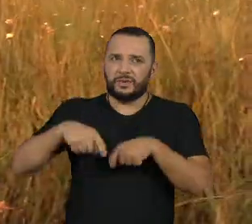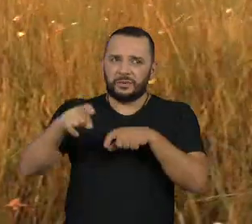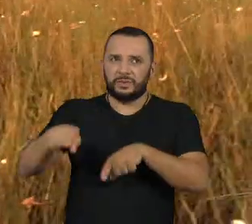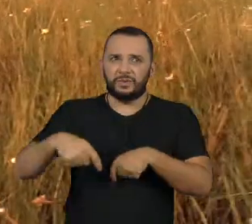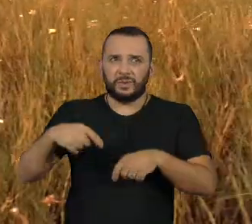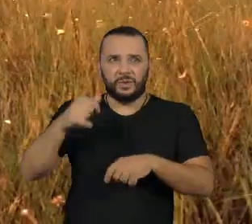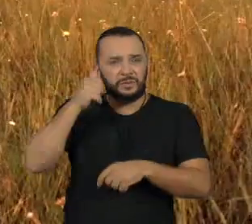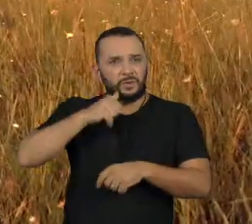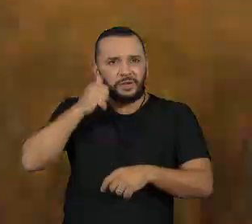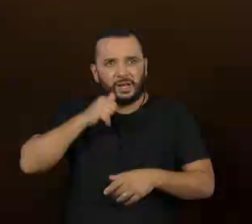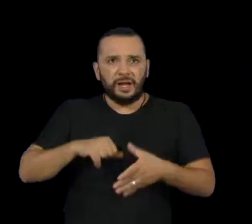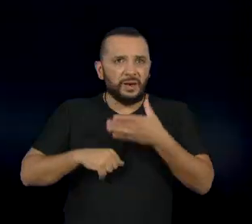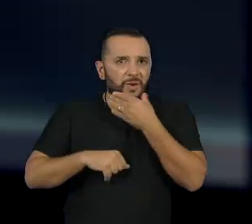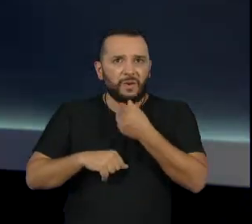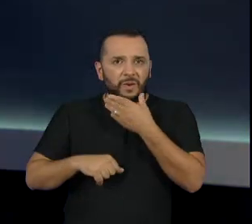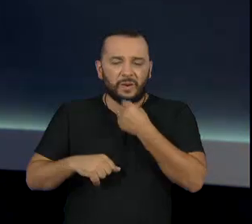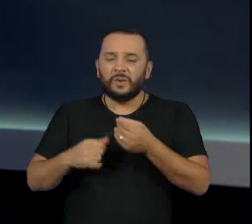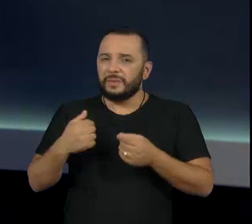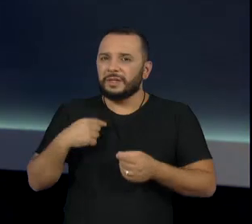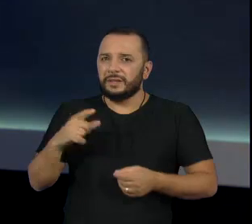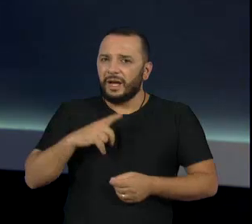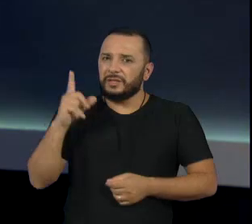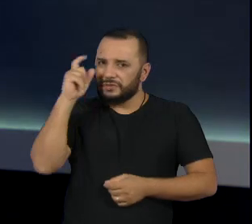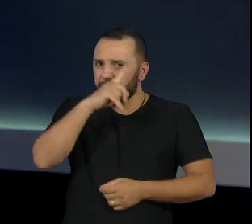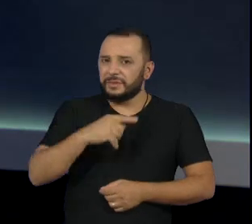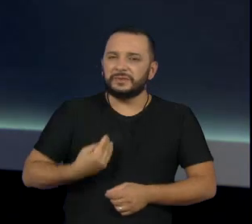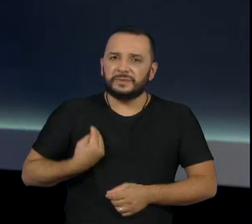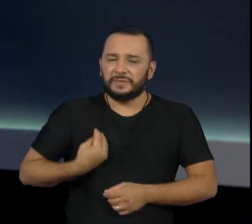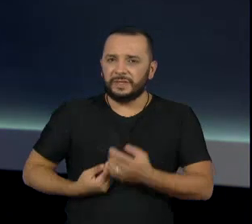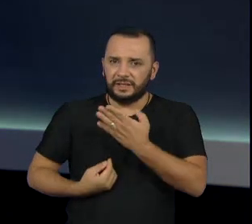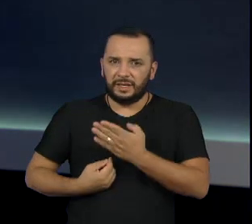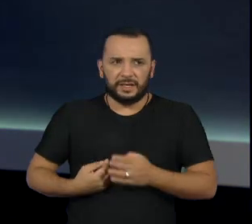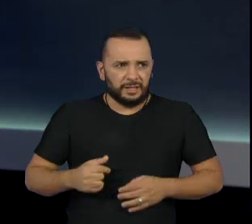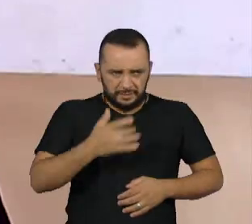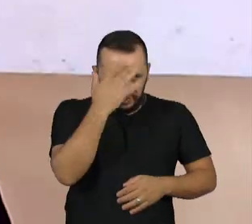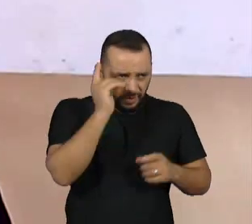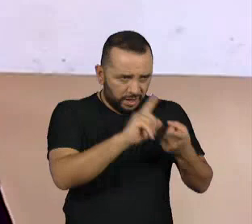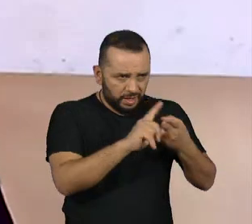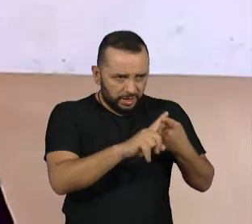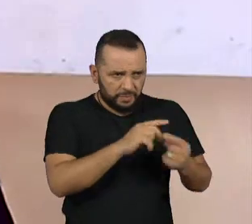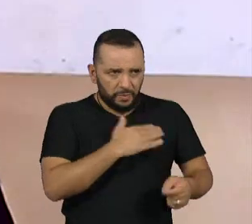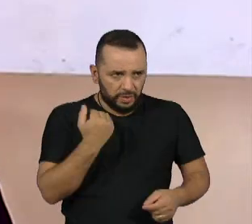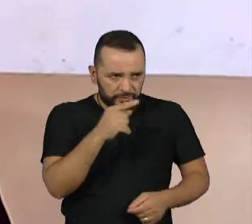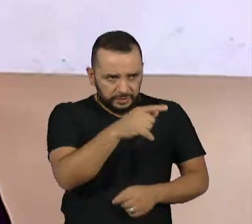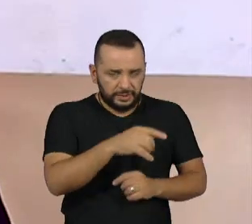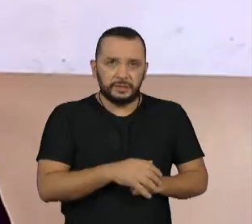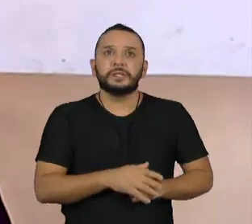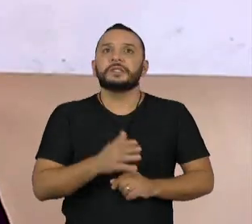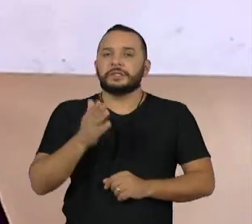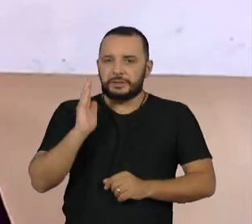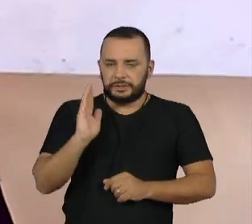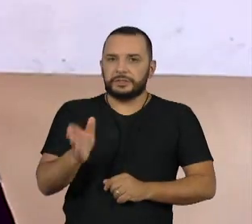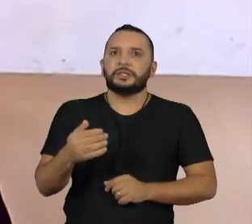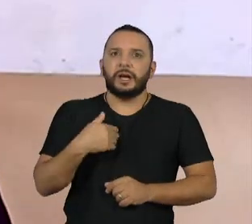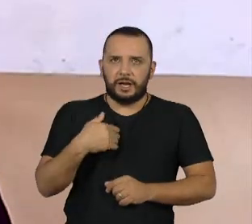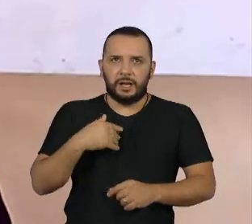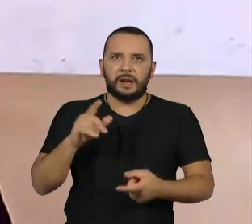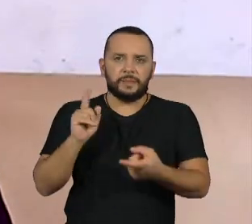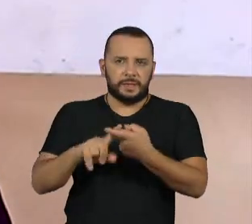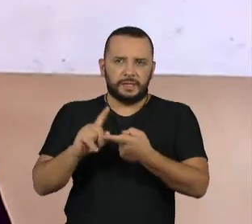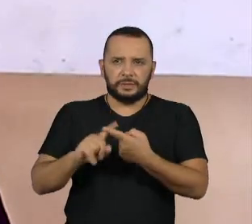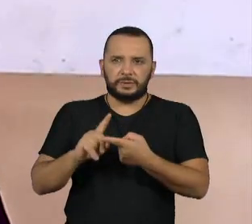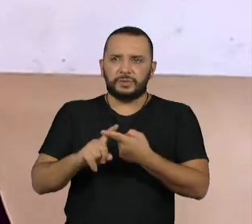trabalhadoras rurais dessa região. Cláudia, você já foi ameaçada de morte? Eu já fui ameaçada por volta de umas